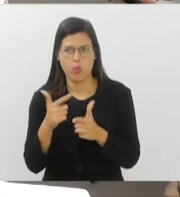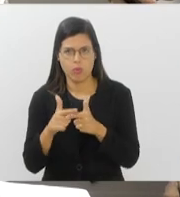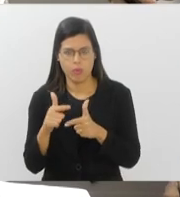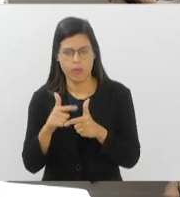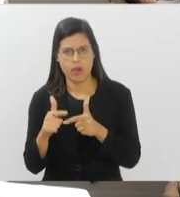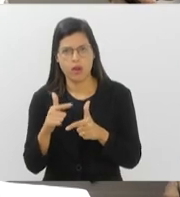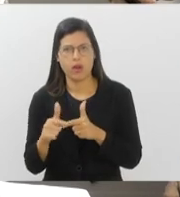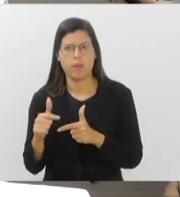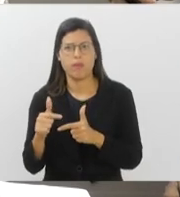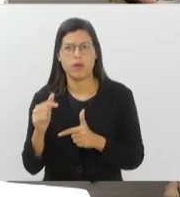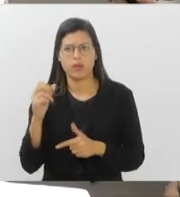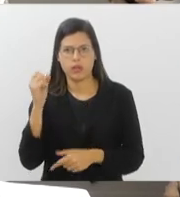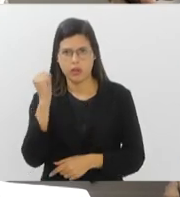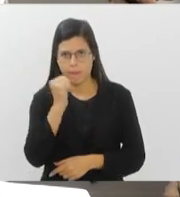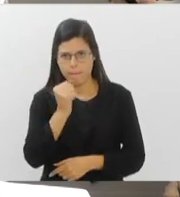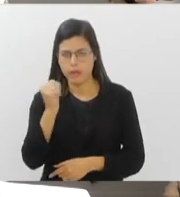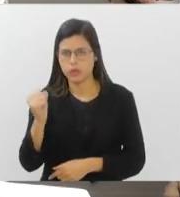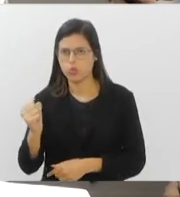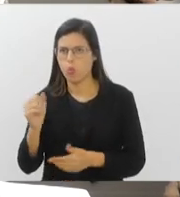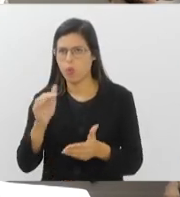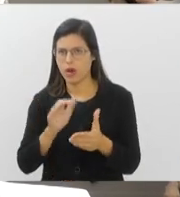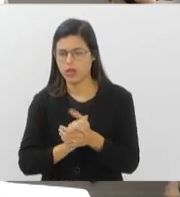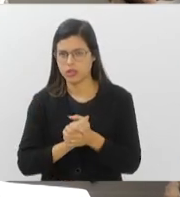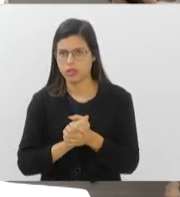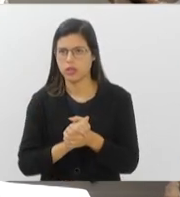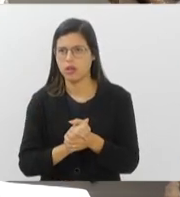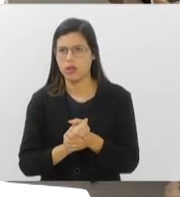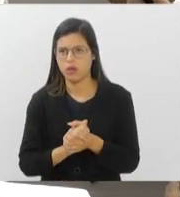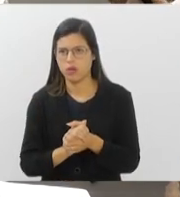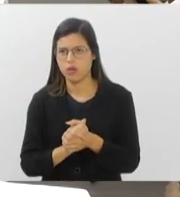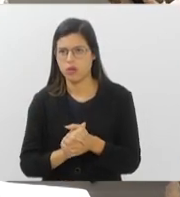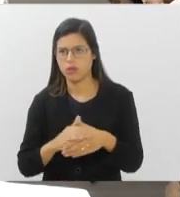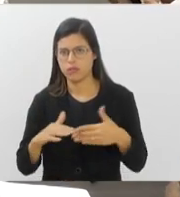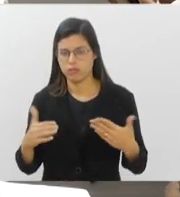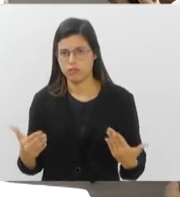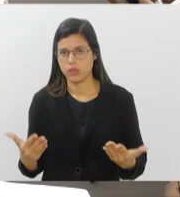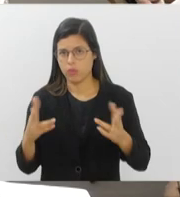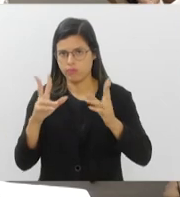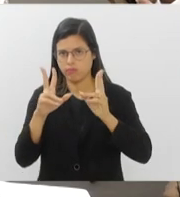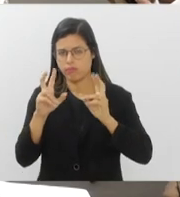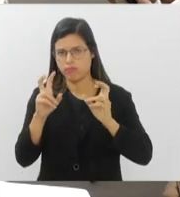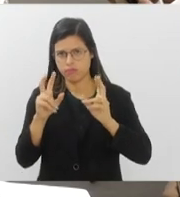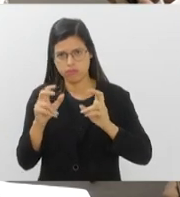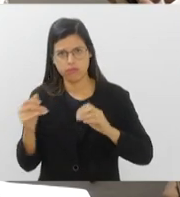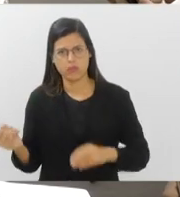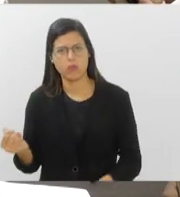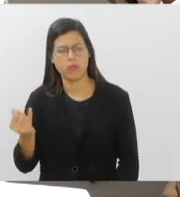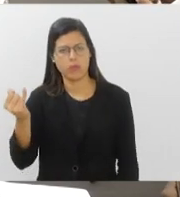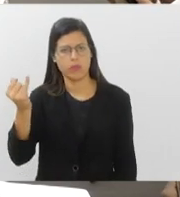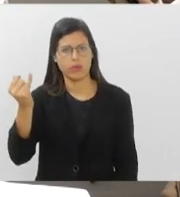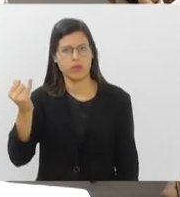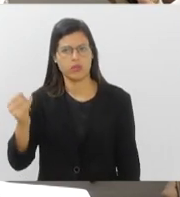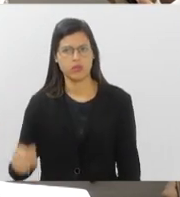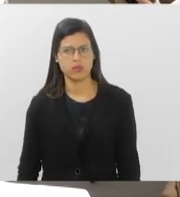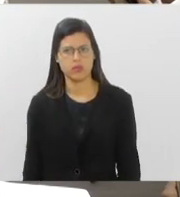casal por envenenamento. Me recordo. Enfim. Então o tema é absolutamente relevante.